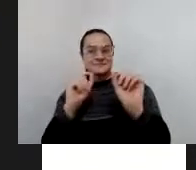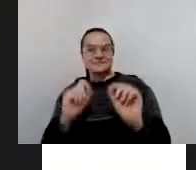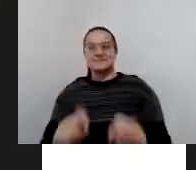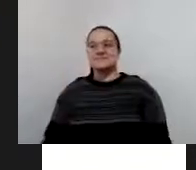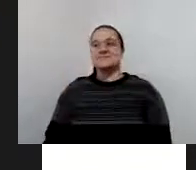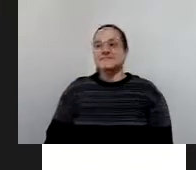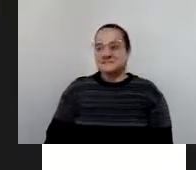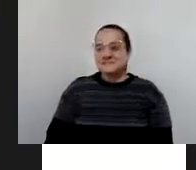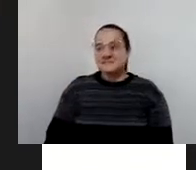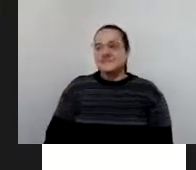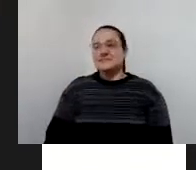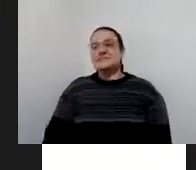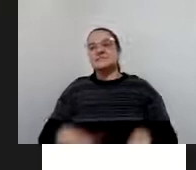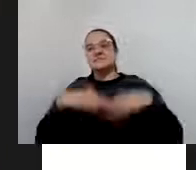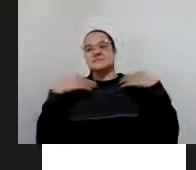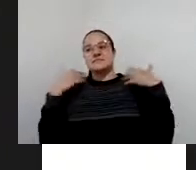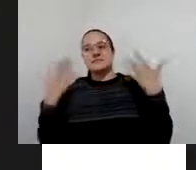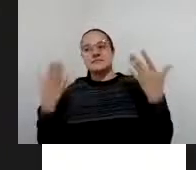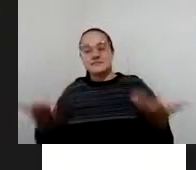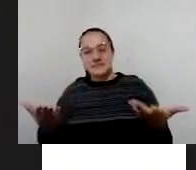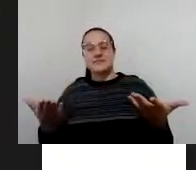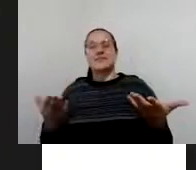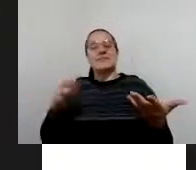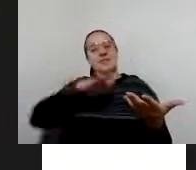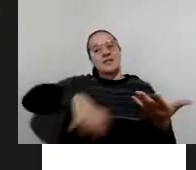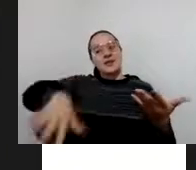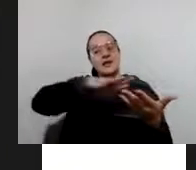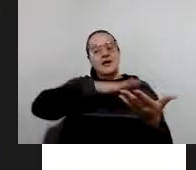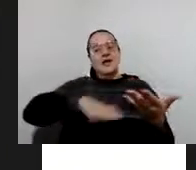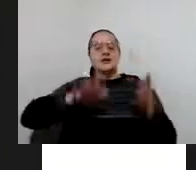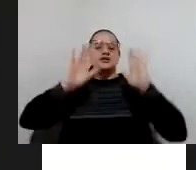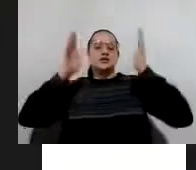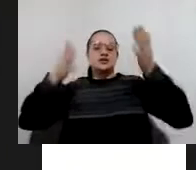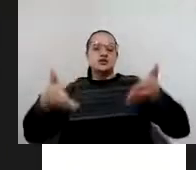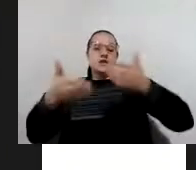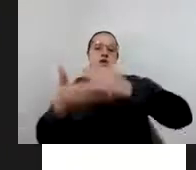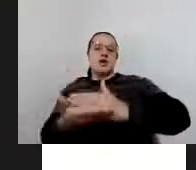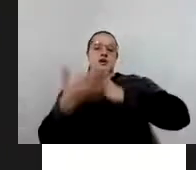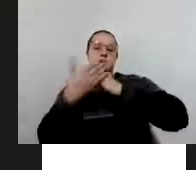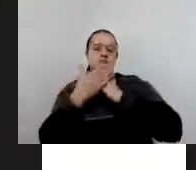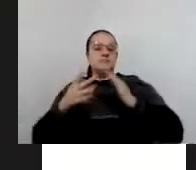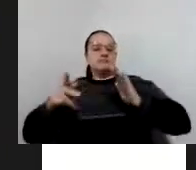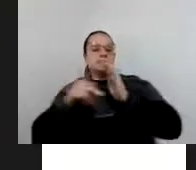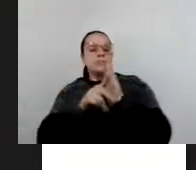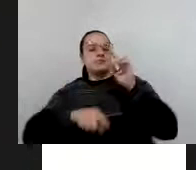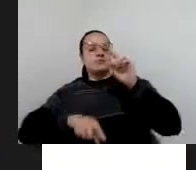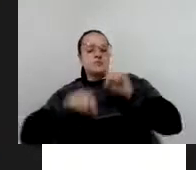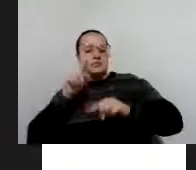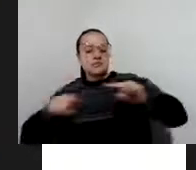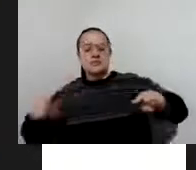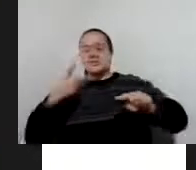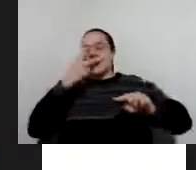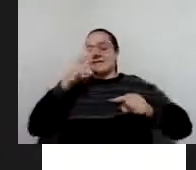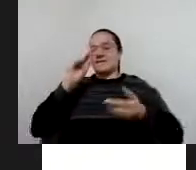feliz dos sindicatos efetivamente estarem mais junto da gente, fortalecer a causa. Eu acho que faltou muito o